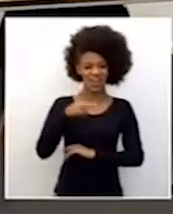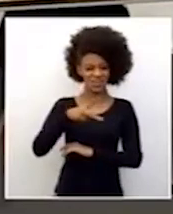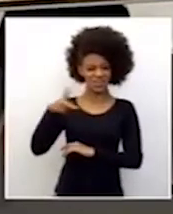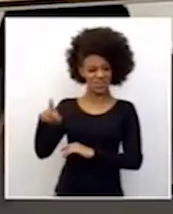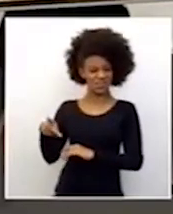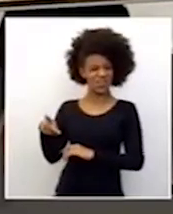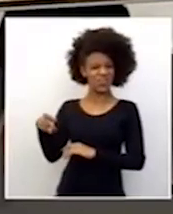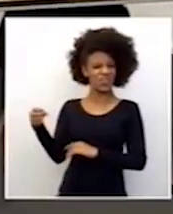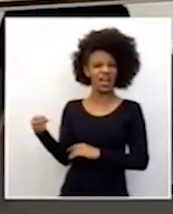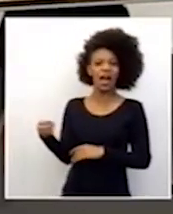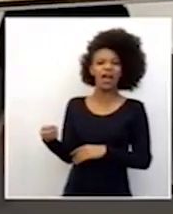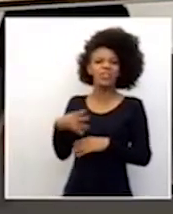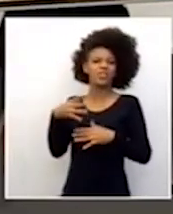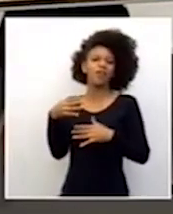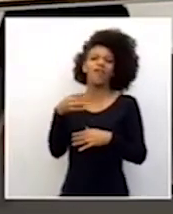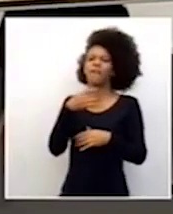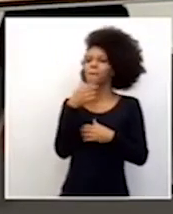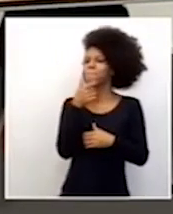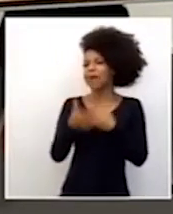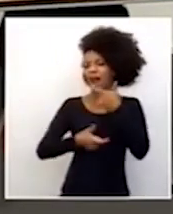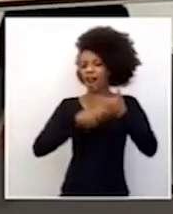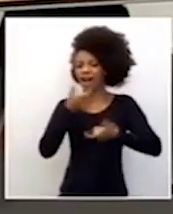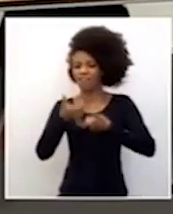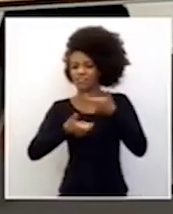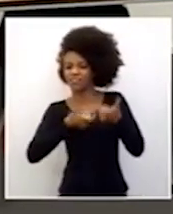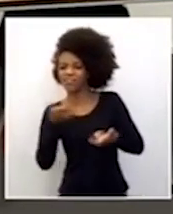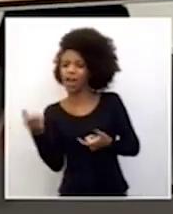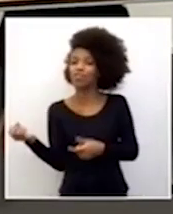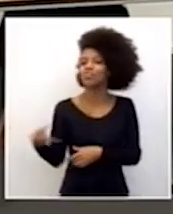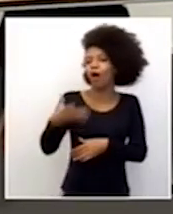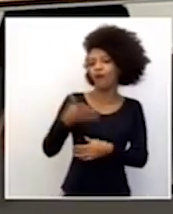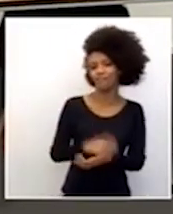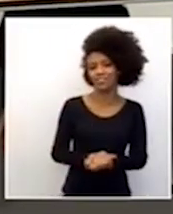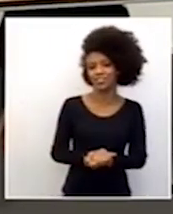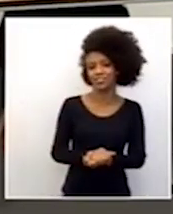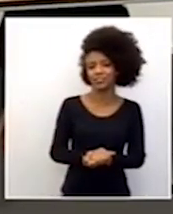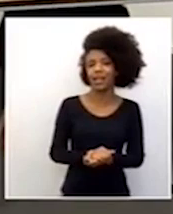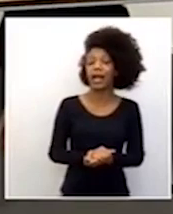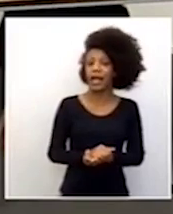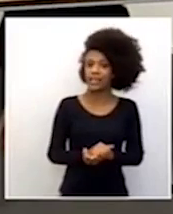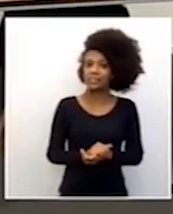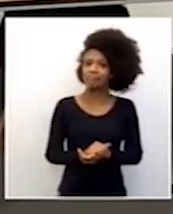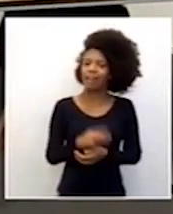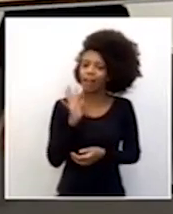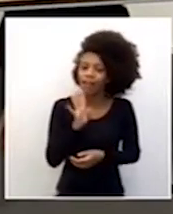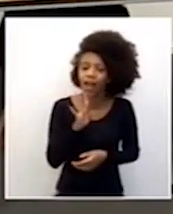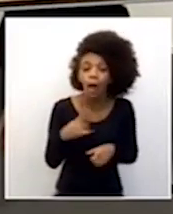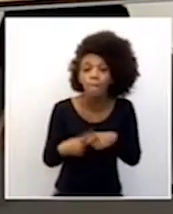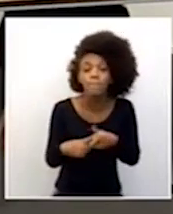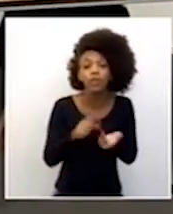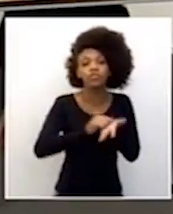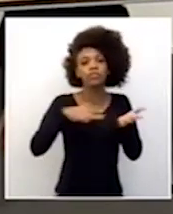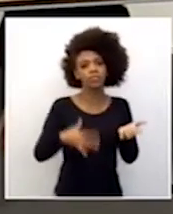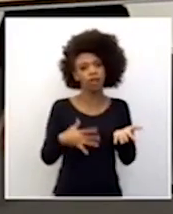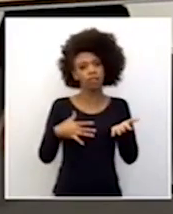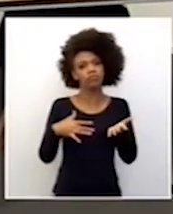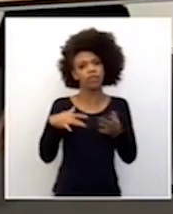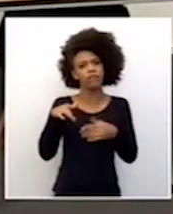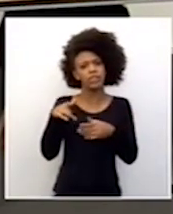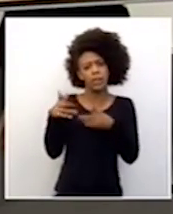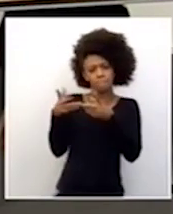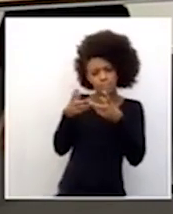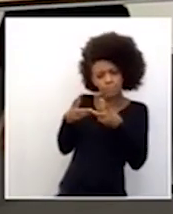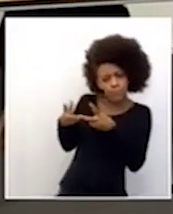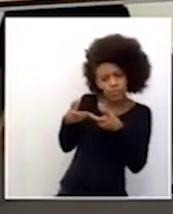são exibidos, a gente quer falar palavra difícil. Então, isso é ótimo, porque a gente vai ter um exercício sobre isso, sobre vocês verem essas palavras